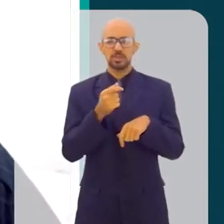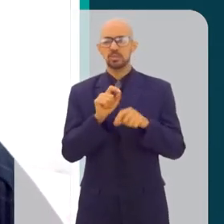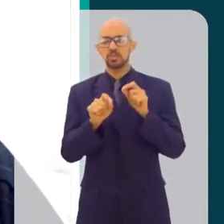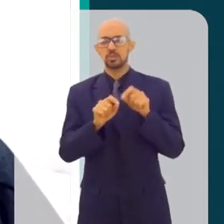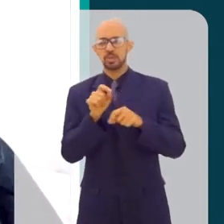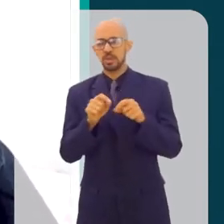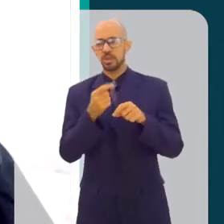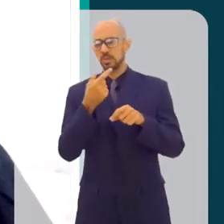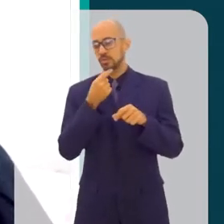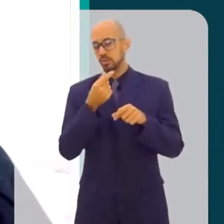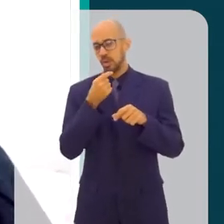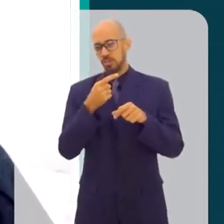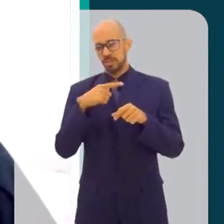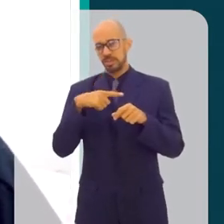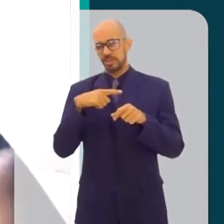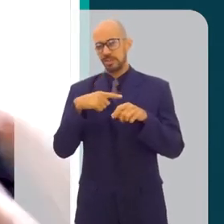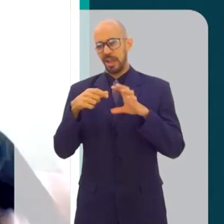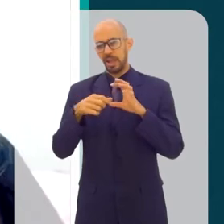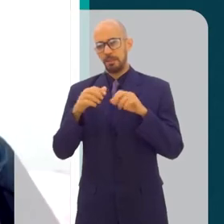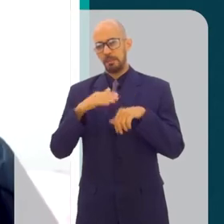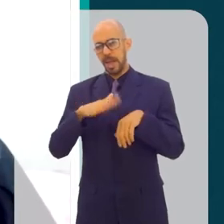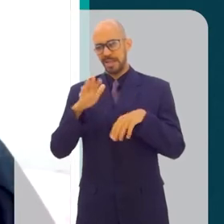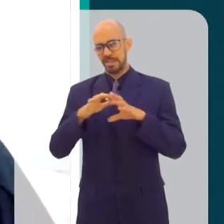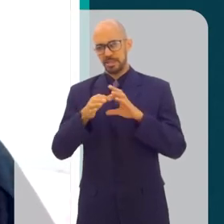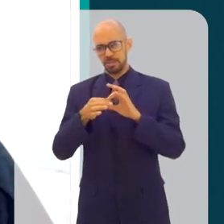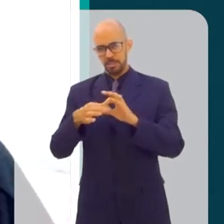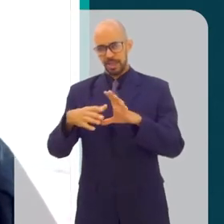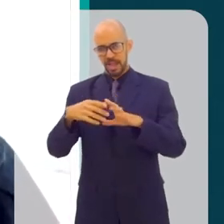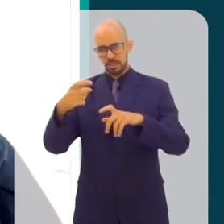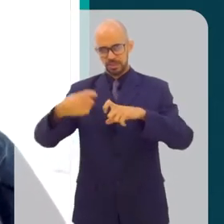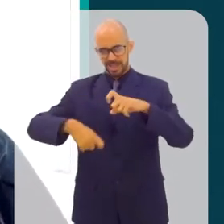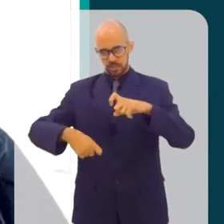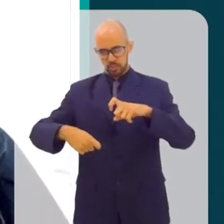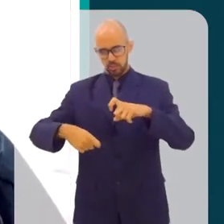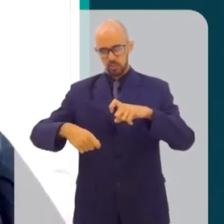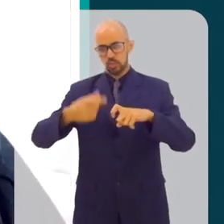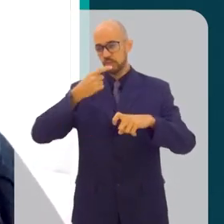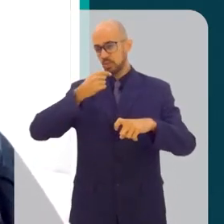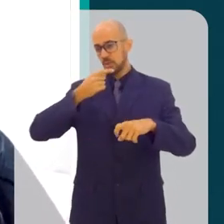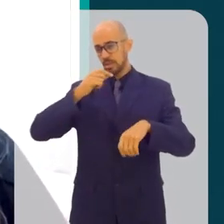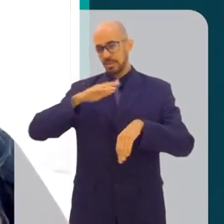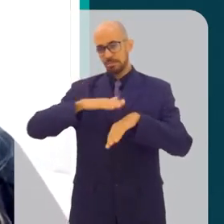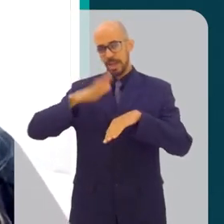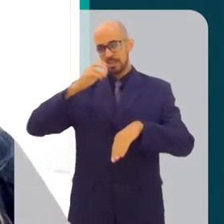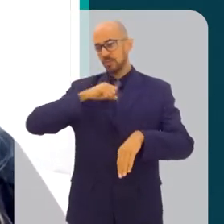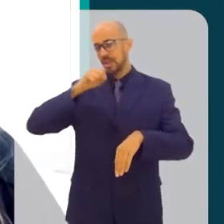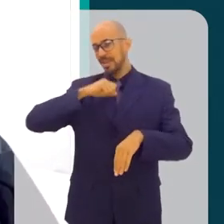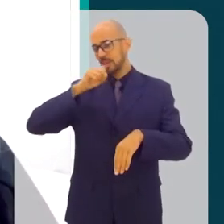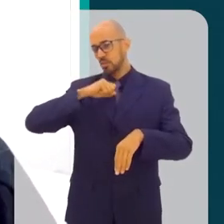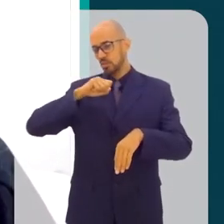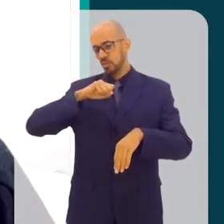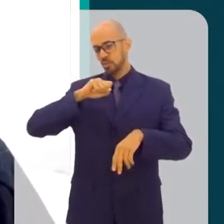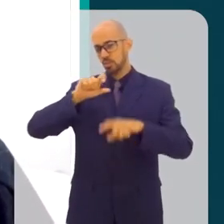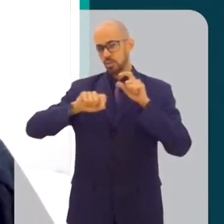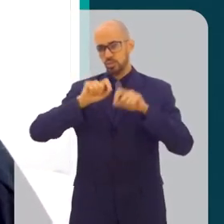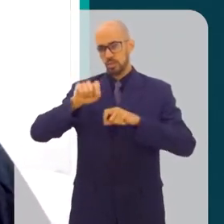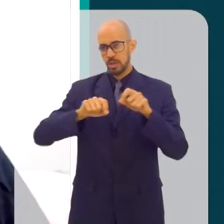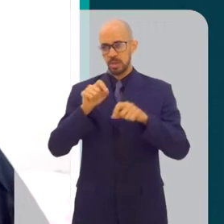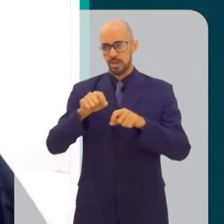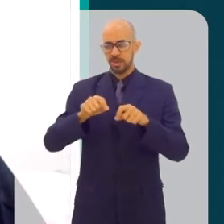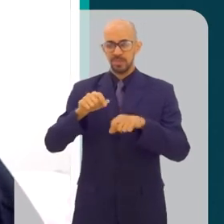no caso dos homens, né, que têm mais liberdade sexual, os homens mais velhos se